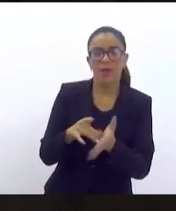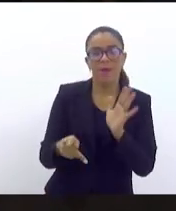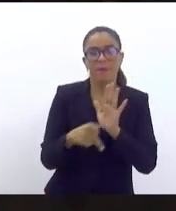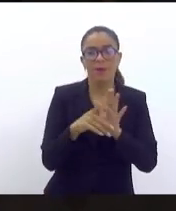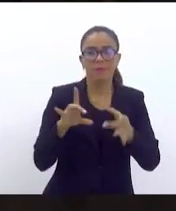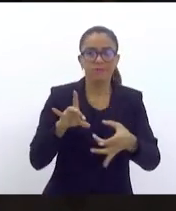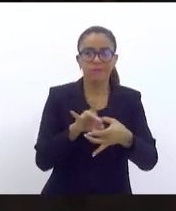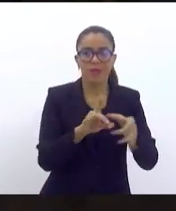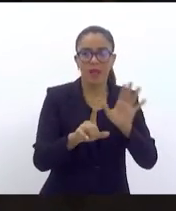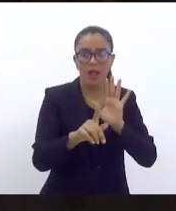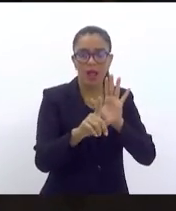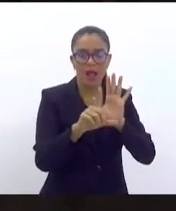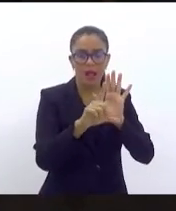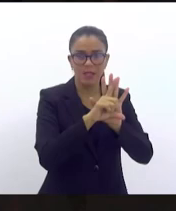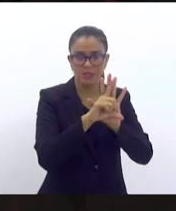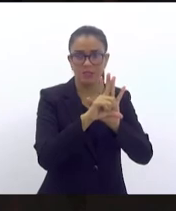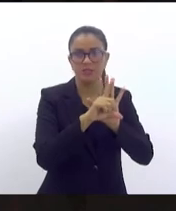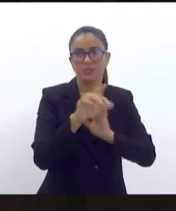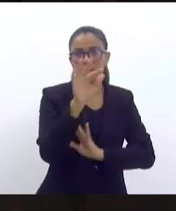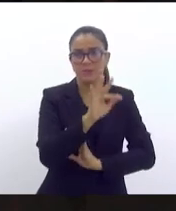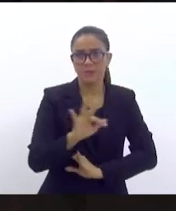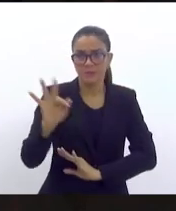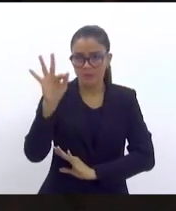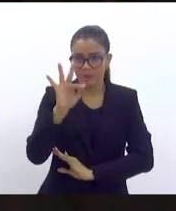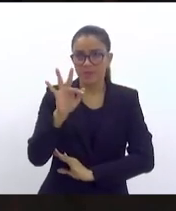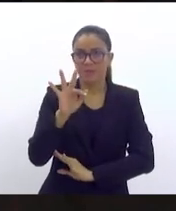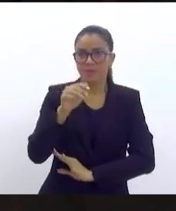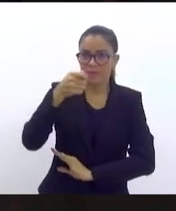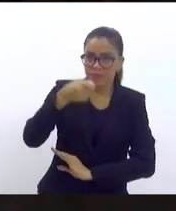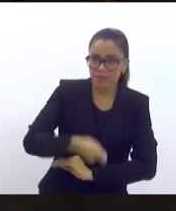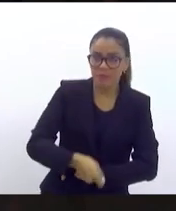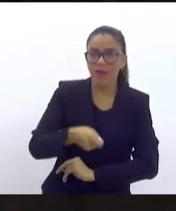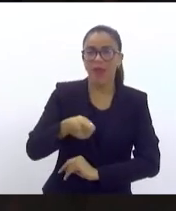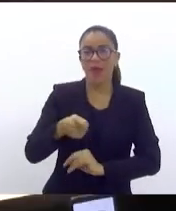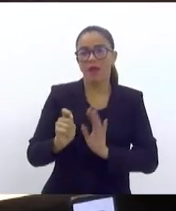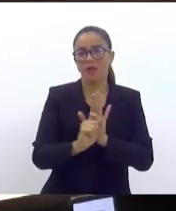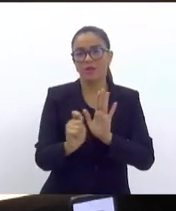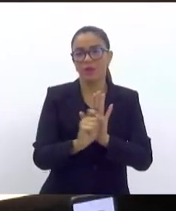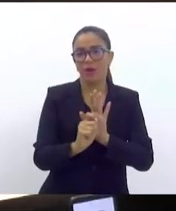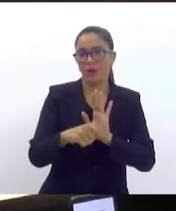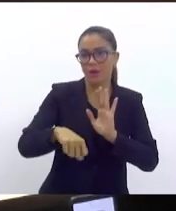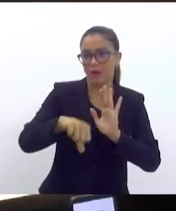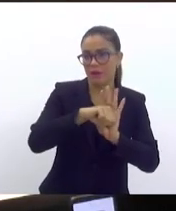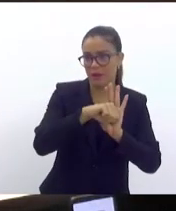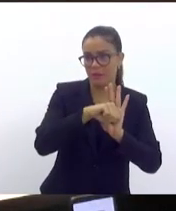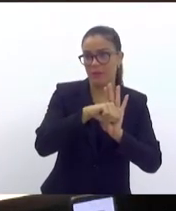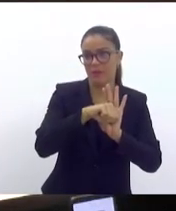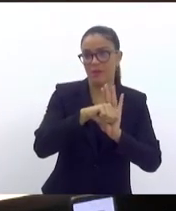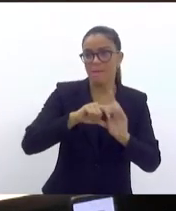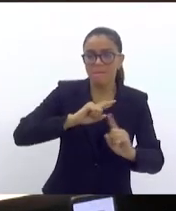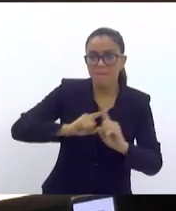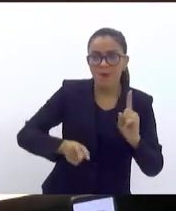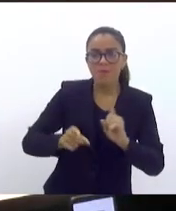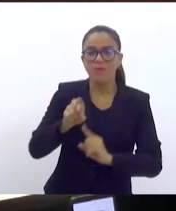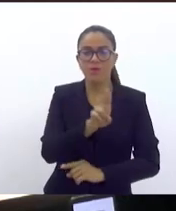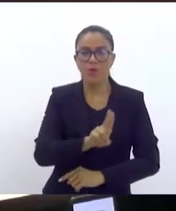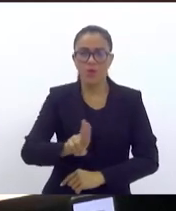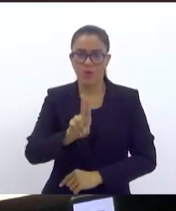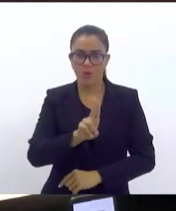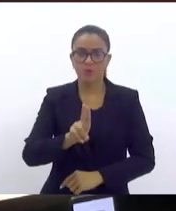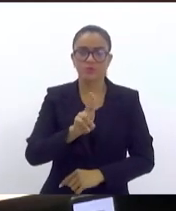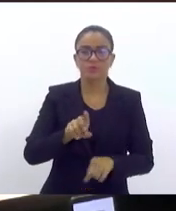da Legislação Federal da legislação criminal mas ratificar Que droga é crime é proibido consumo tratando como inclusive